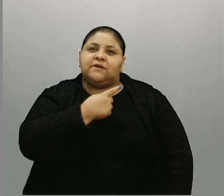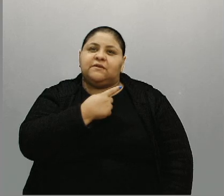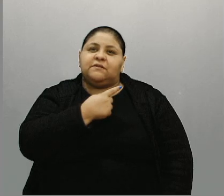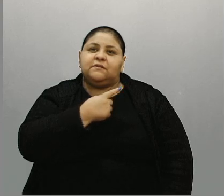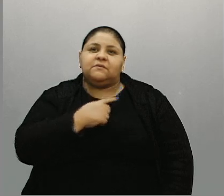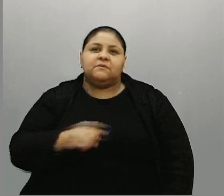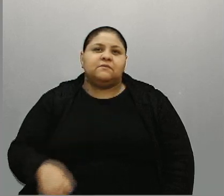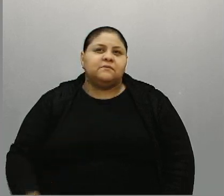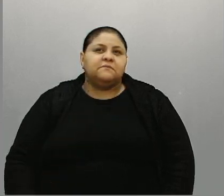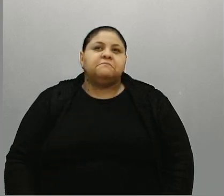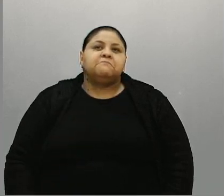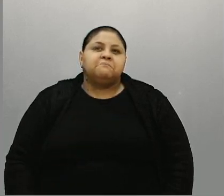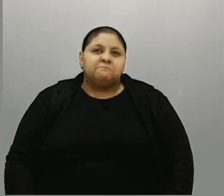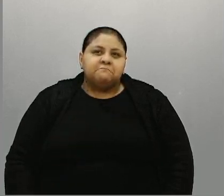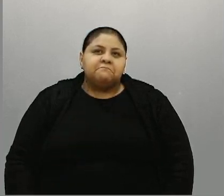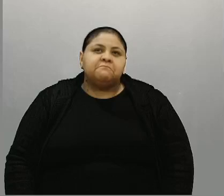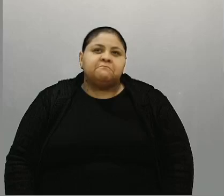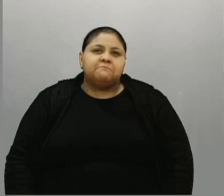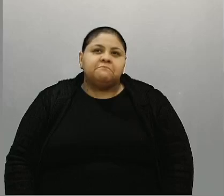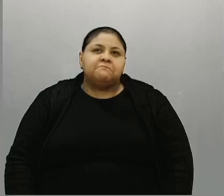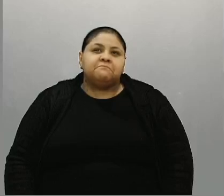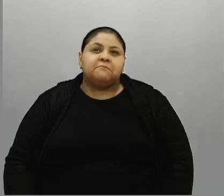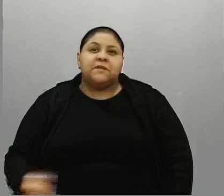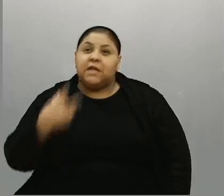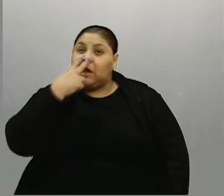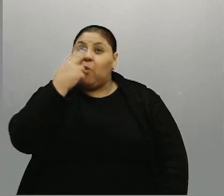O mesmo lugar dessa porcaria aqui, ó.